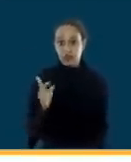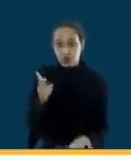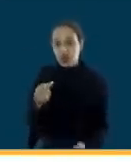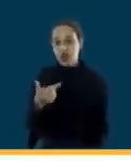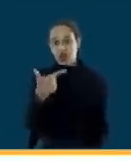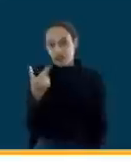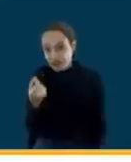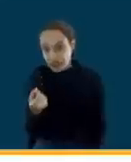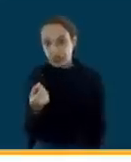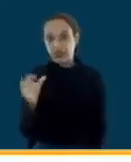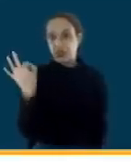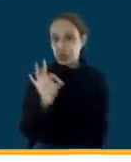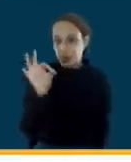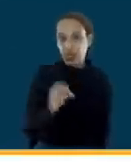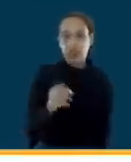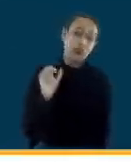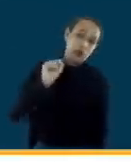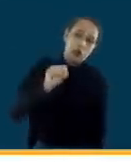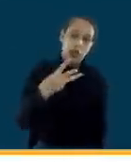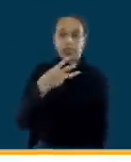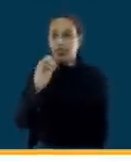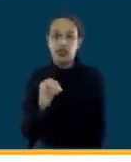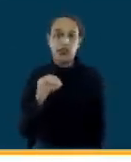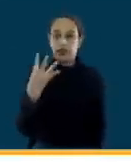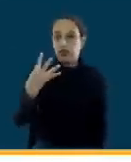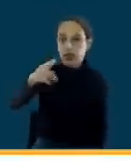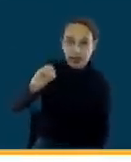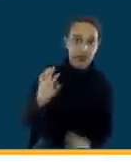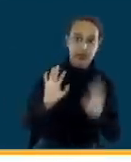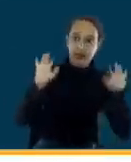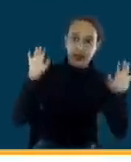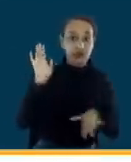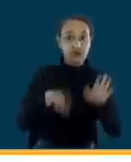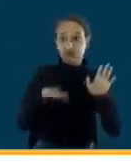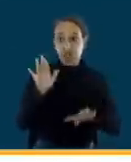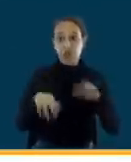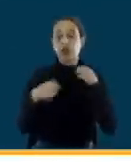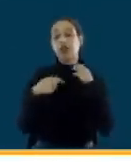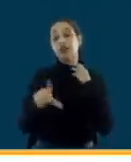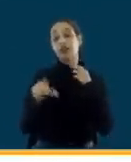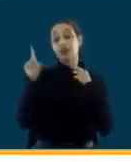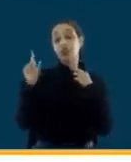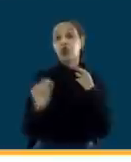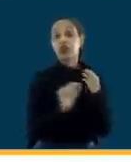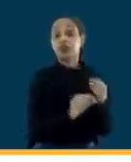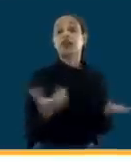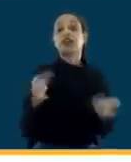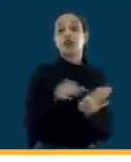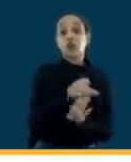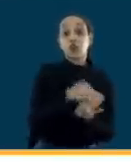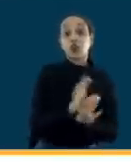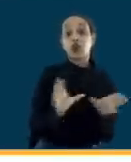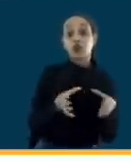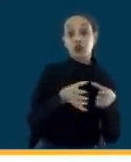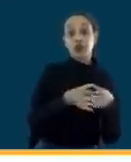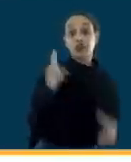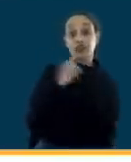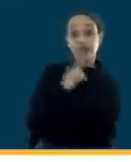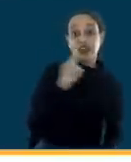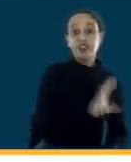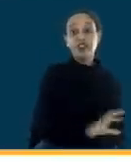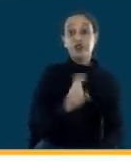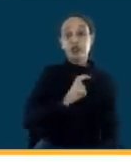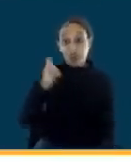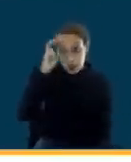ser 40%, isso vai decidir depender de uma decisão desse conselho, desse comitê de emergência cultural. E aí